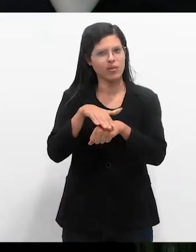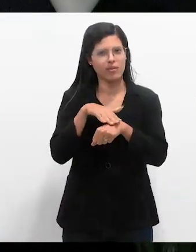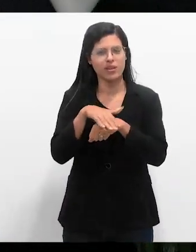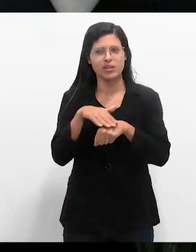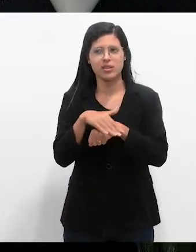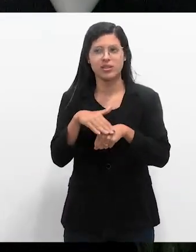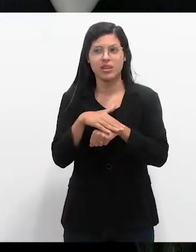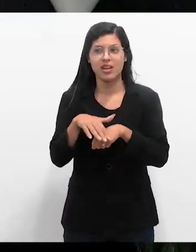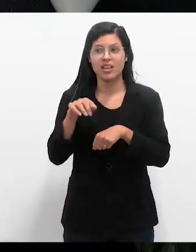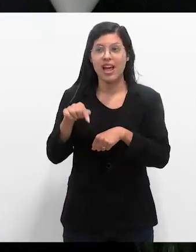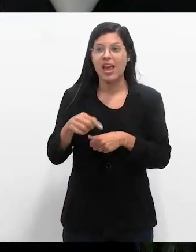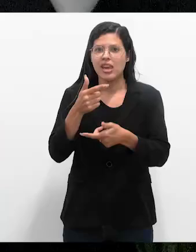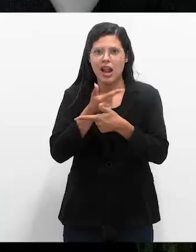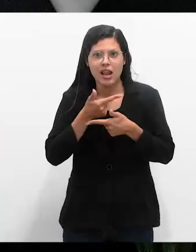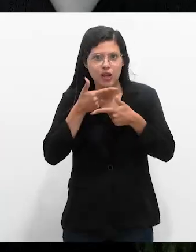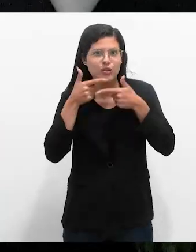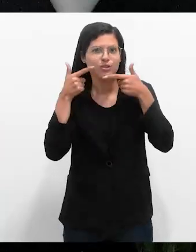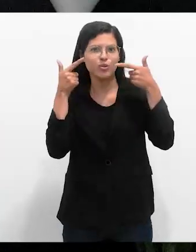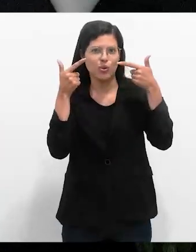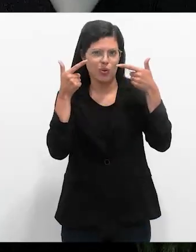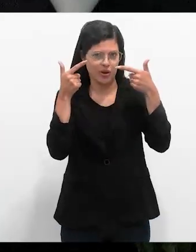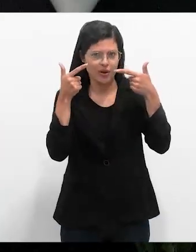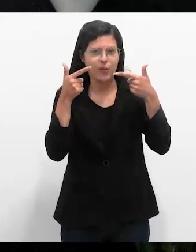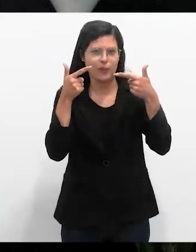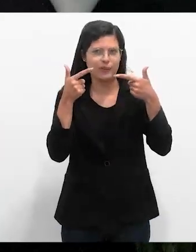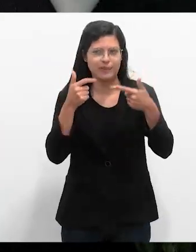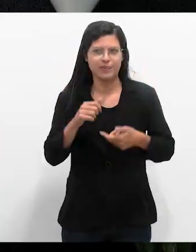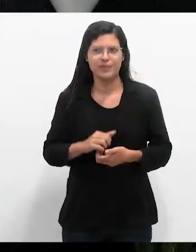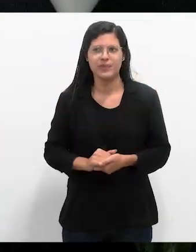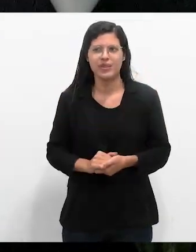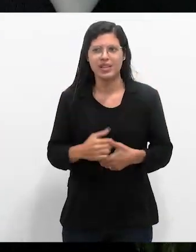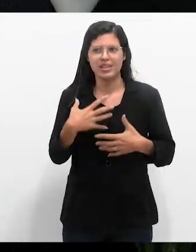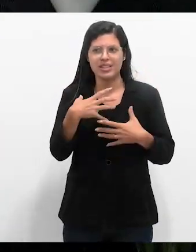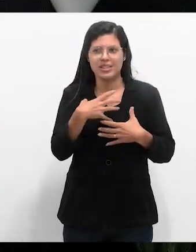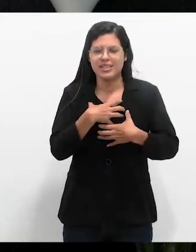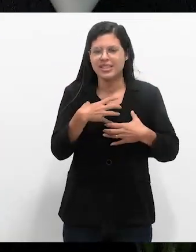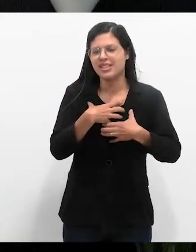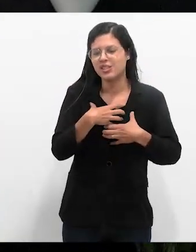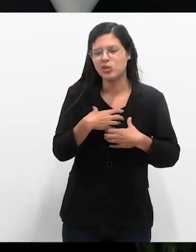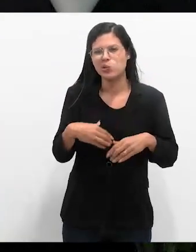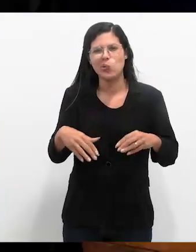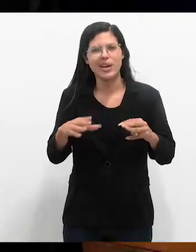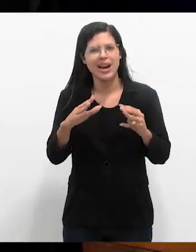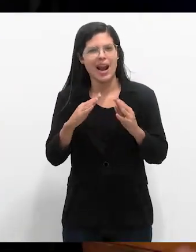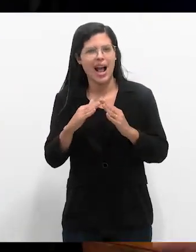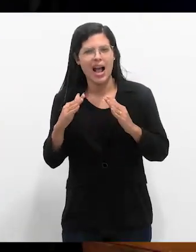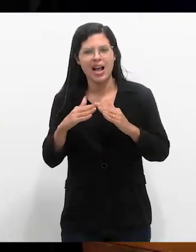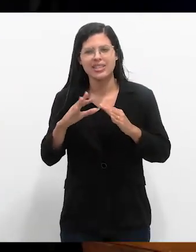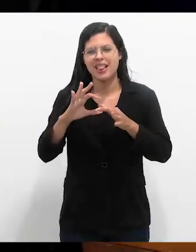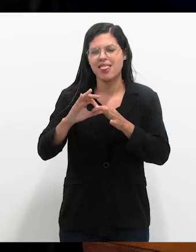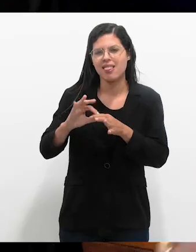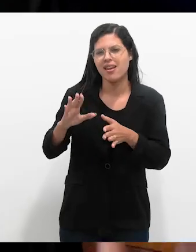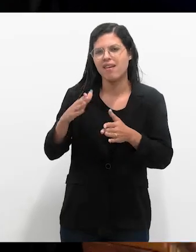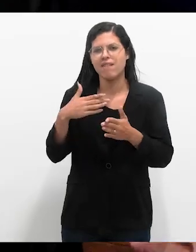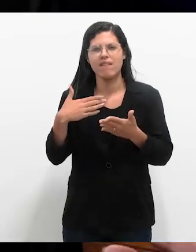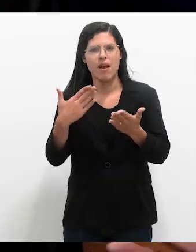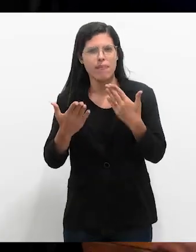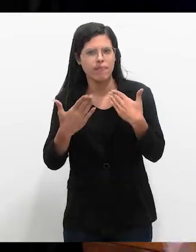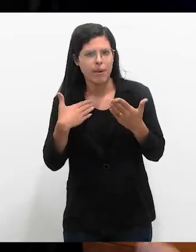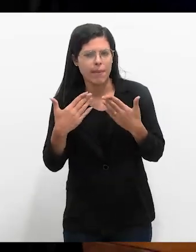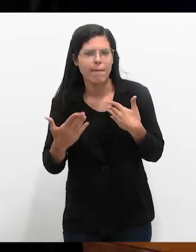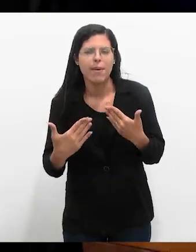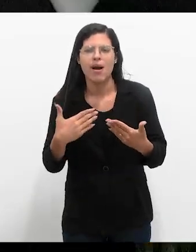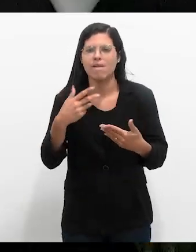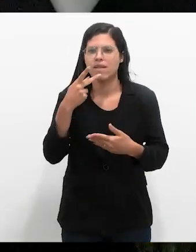conversando, aí ele abriu um sorriso que não tinha mais tamanho. E se sentiu muito em casa, e falou muito, deu muita